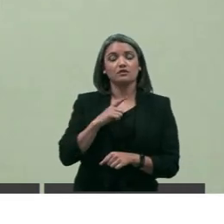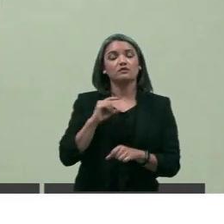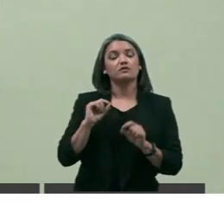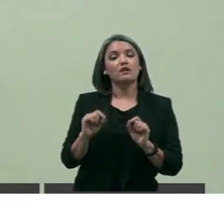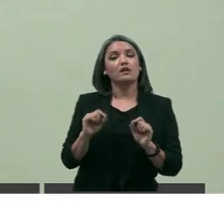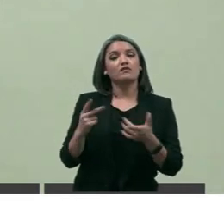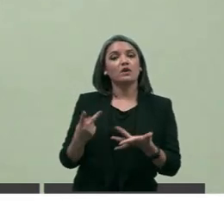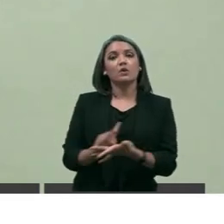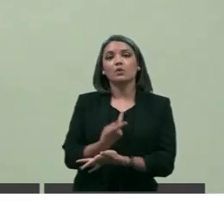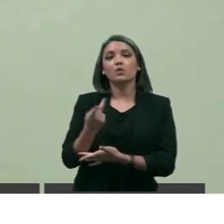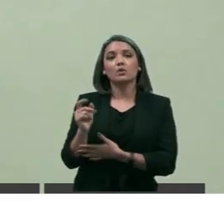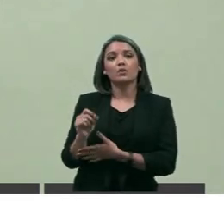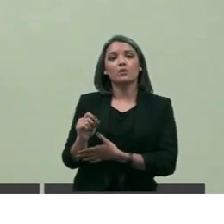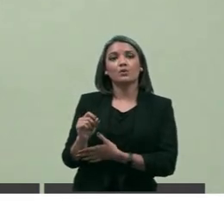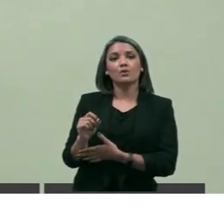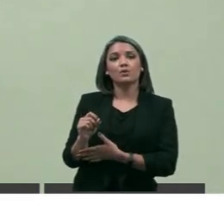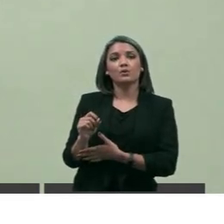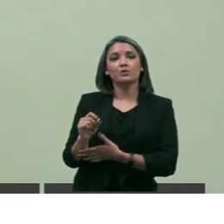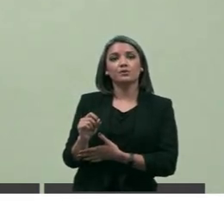apreciado